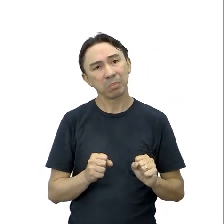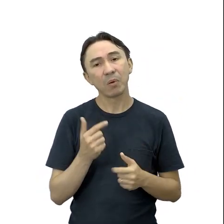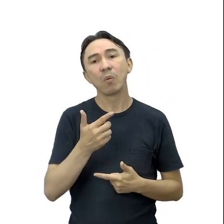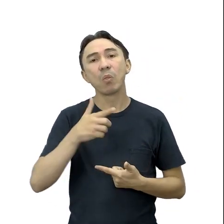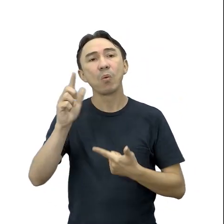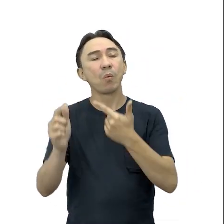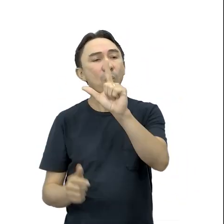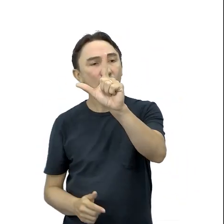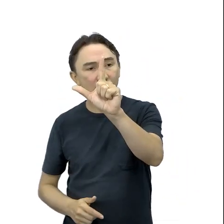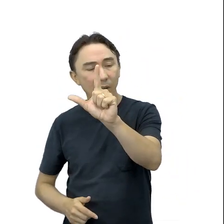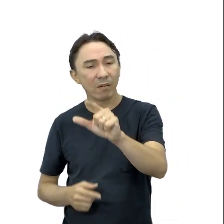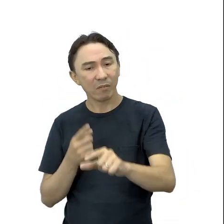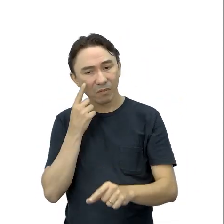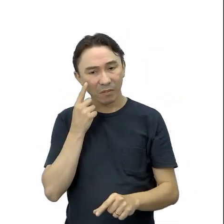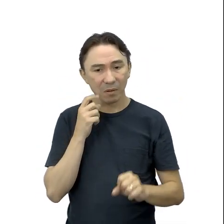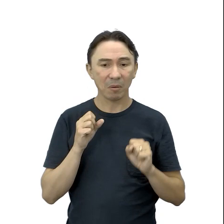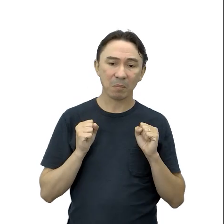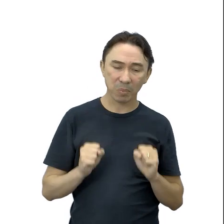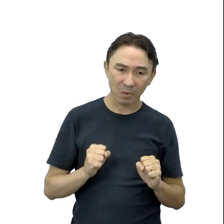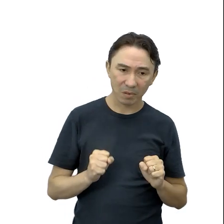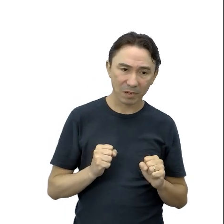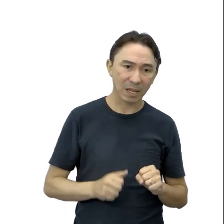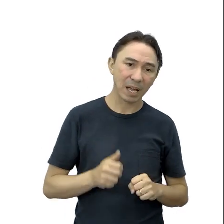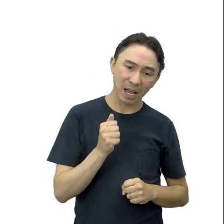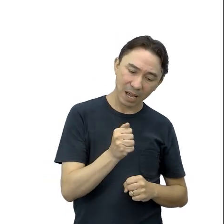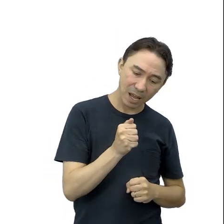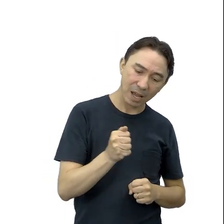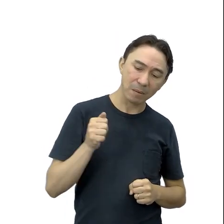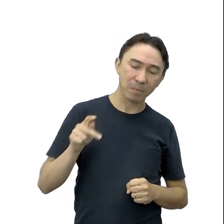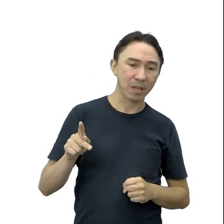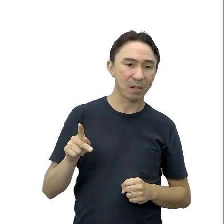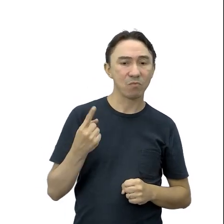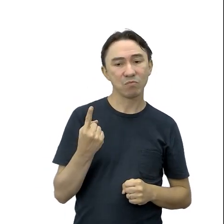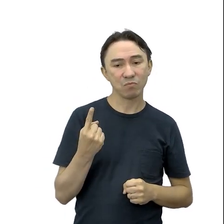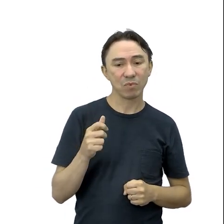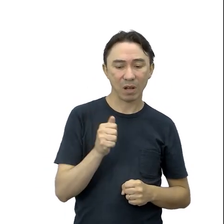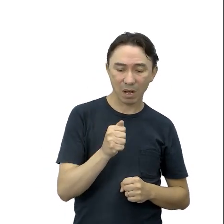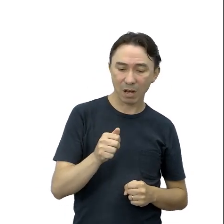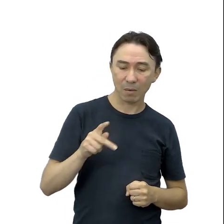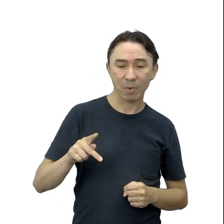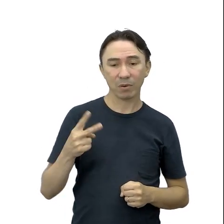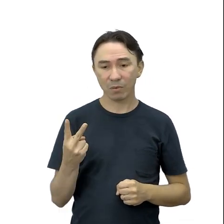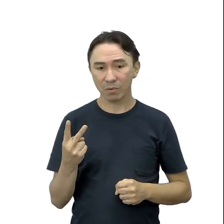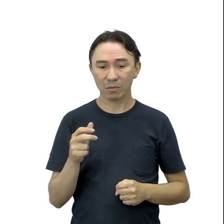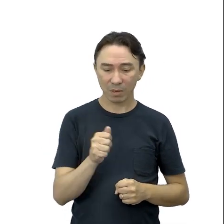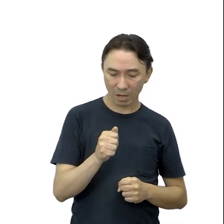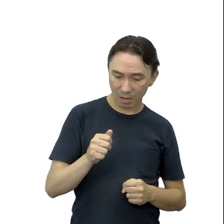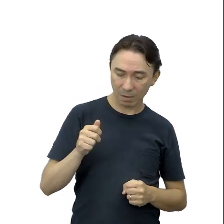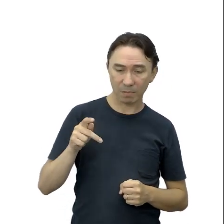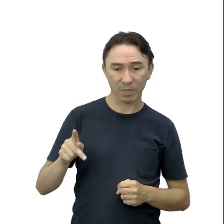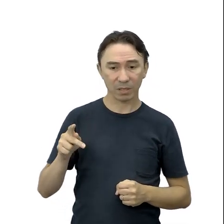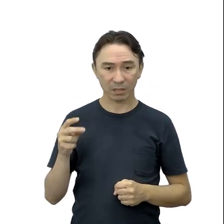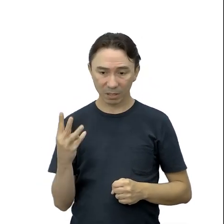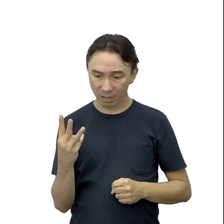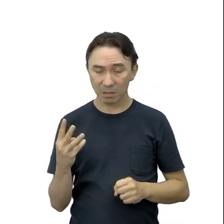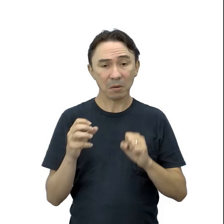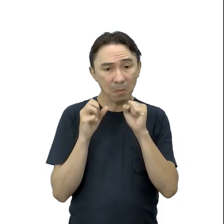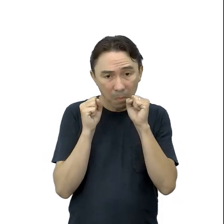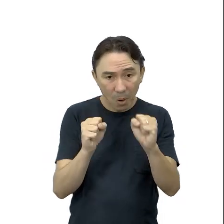Suzana? A gente pode olhar para P1, para P2, para P3? Com certeza, professores. Podem olhar para